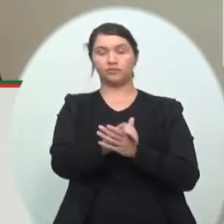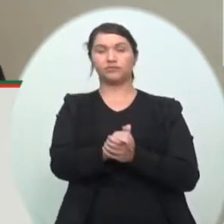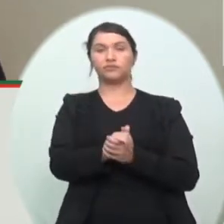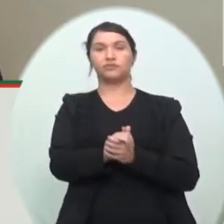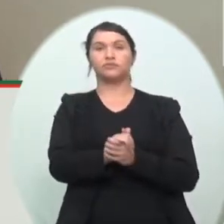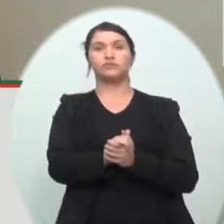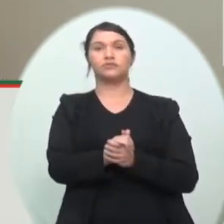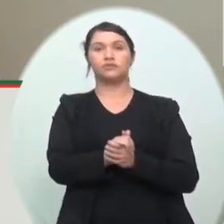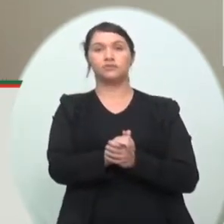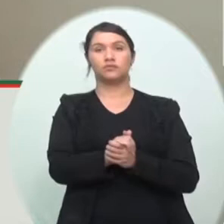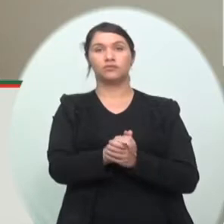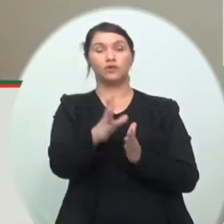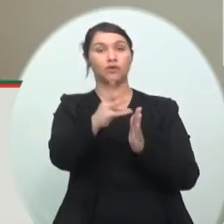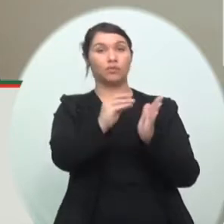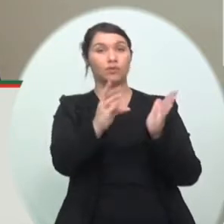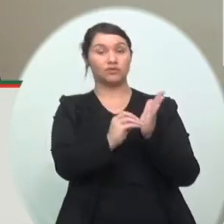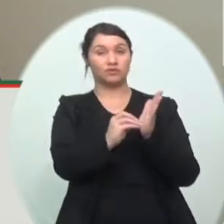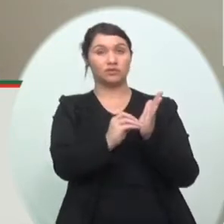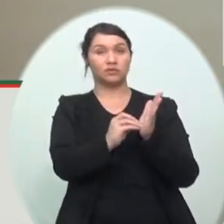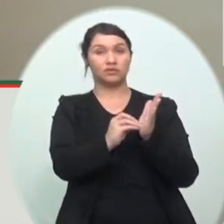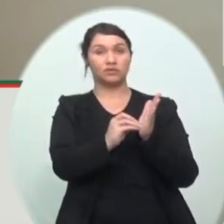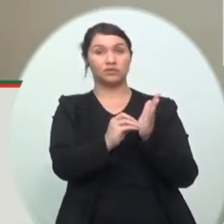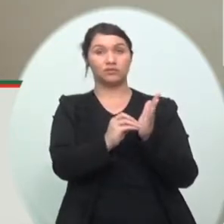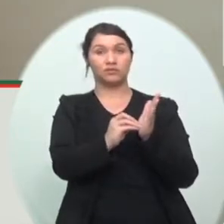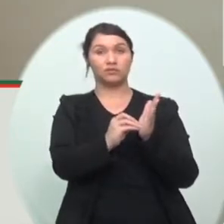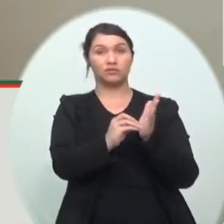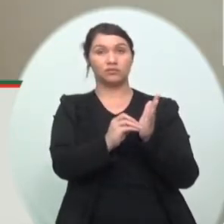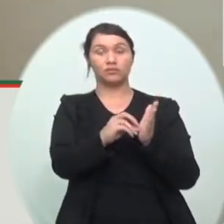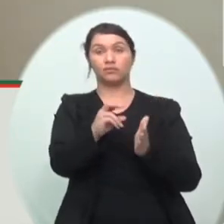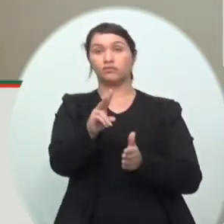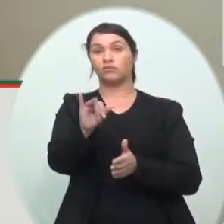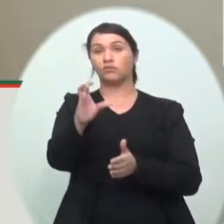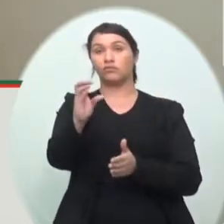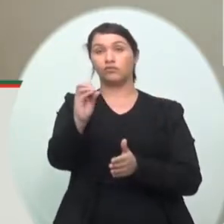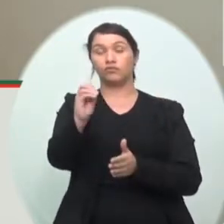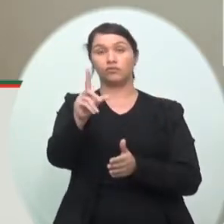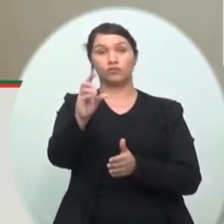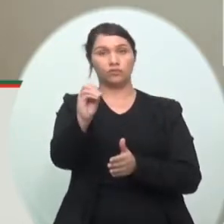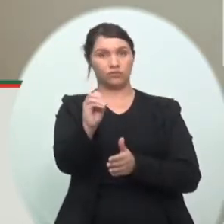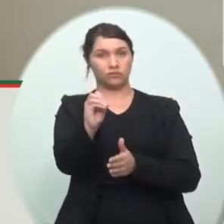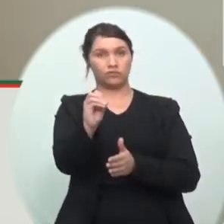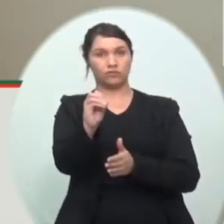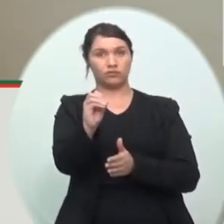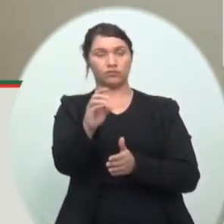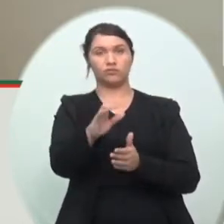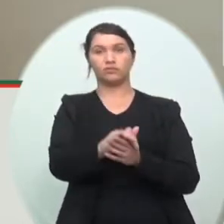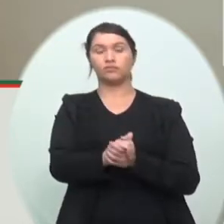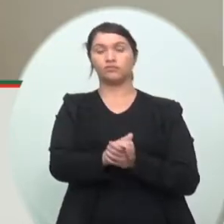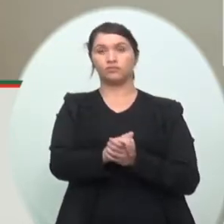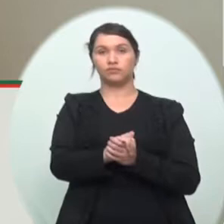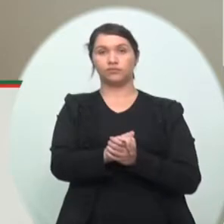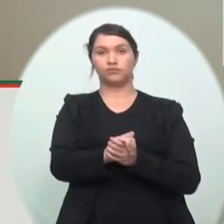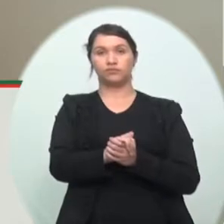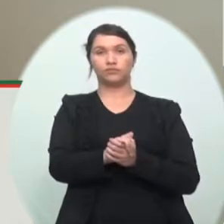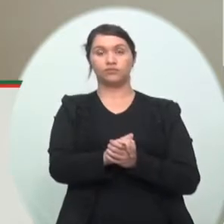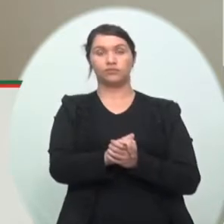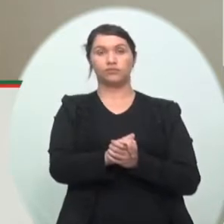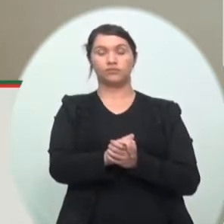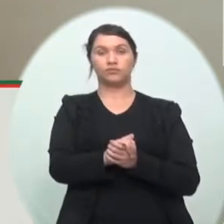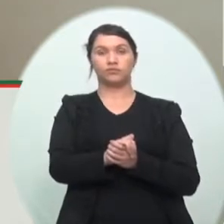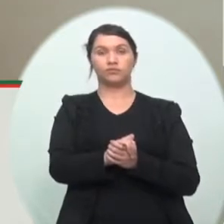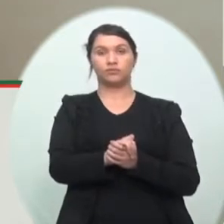vínculo empregatício e os apoio da institucional e